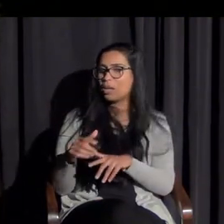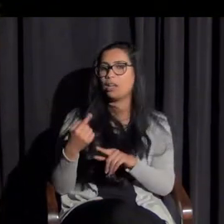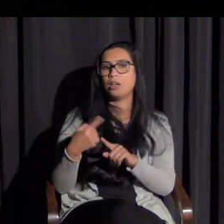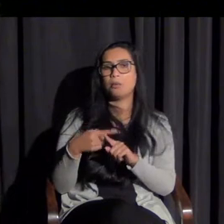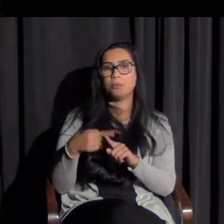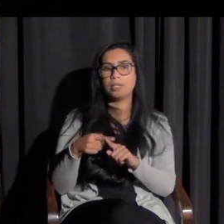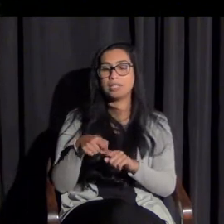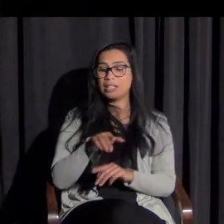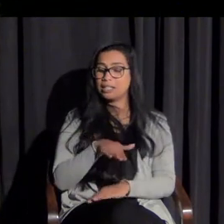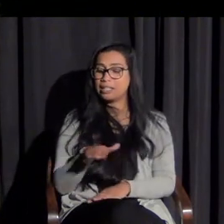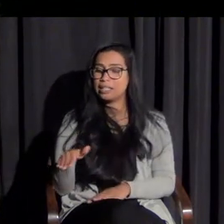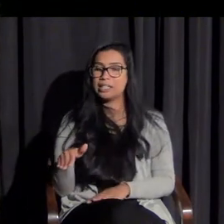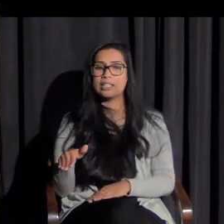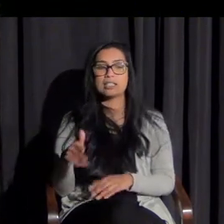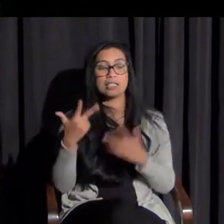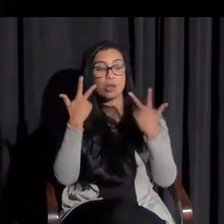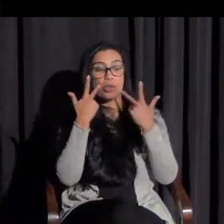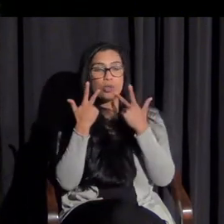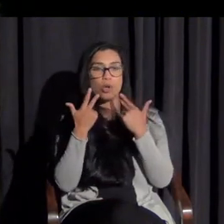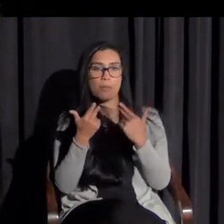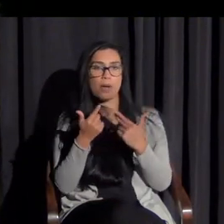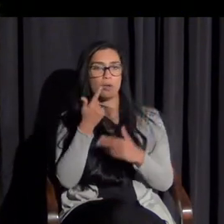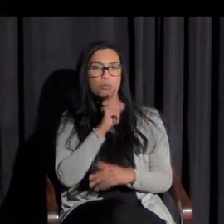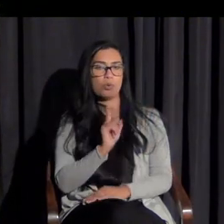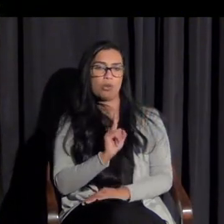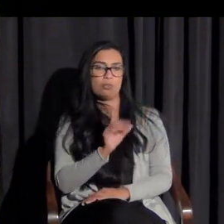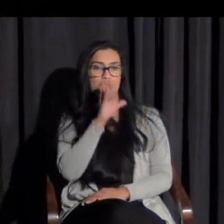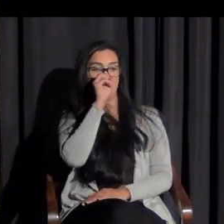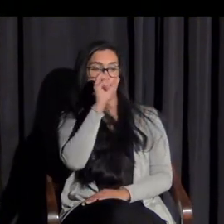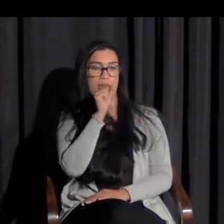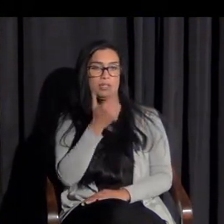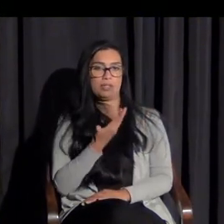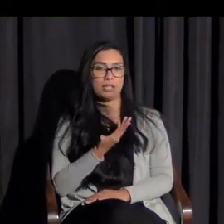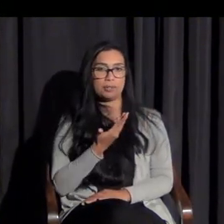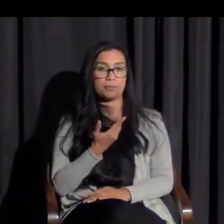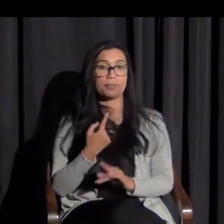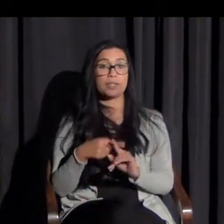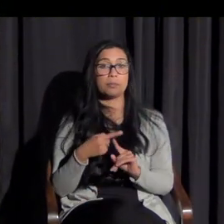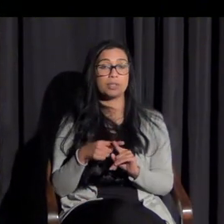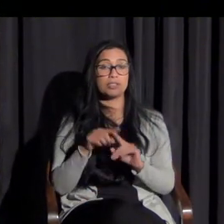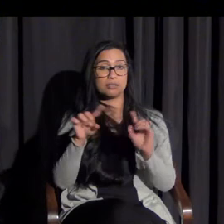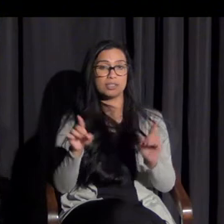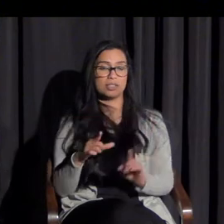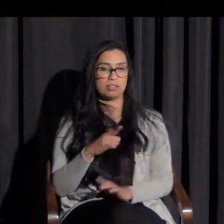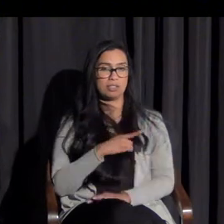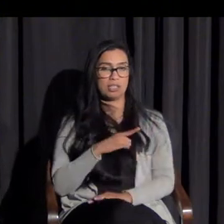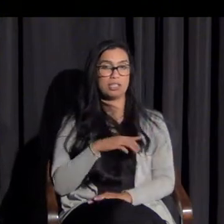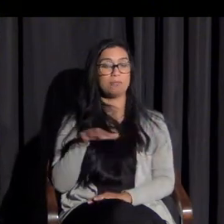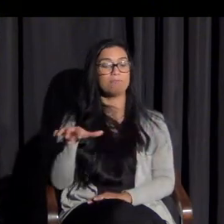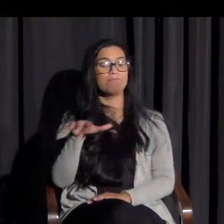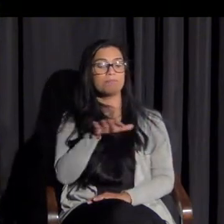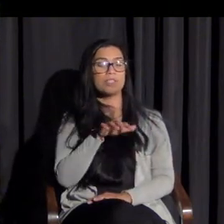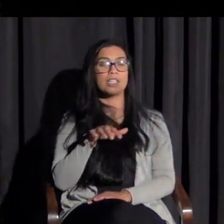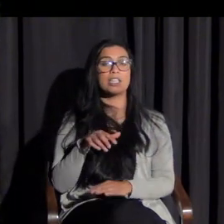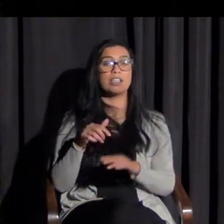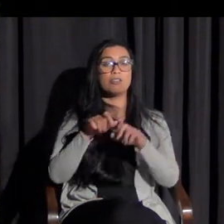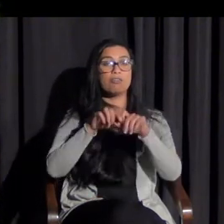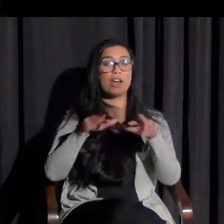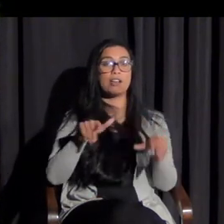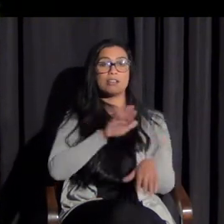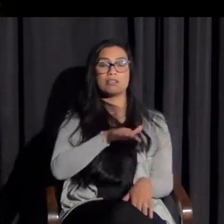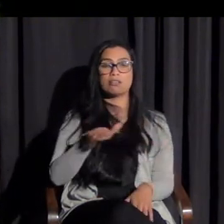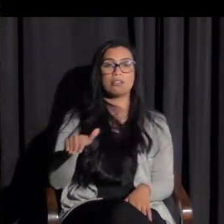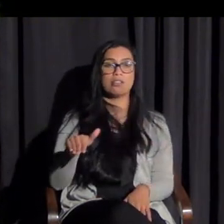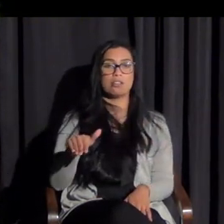como uma criança comum. Isso eu falo do meu. Todas as crianças da ocupação passam por isso. É rara aquela